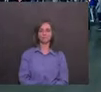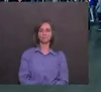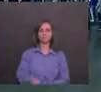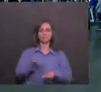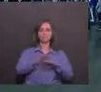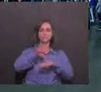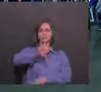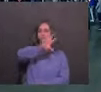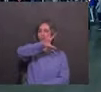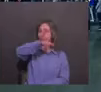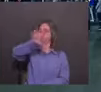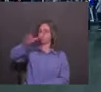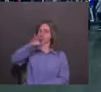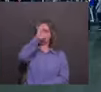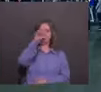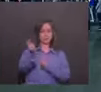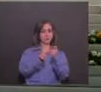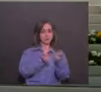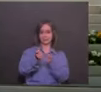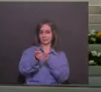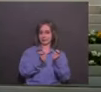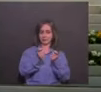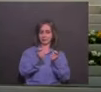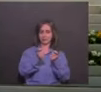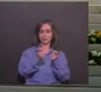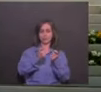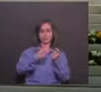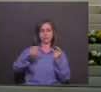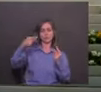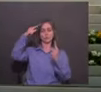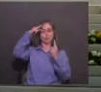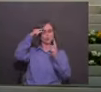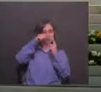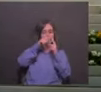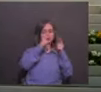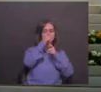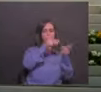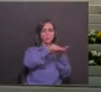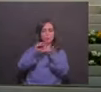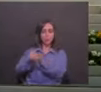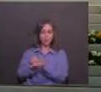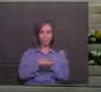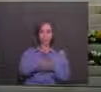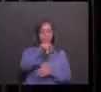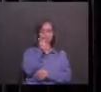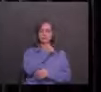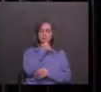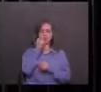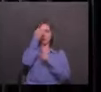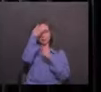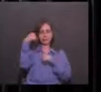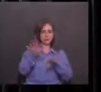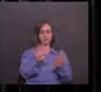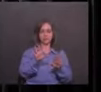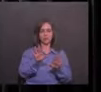per le nazioni e i loro governanti, perché non dimentichino i più poveri e gli oppressi, e perché nel mondo cresca la